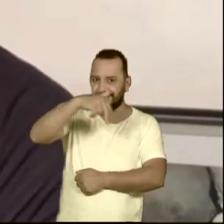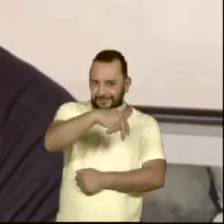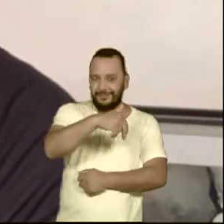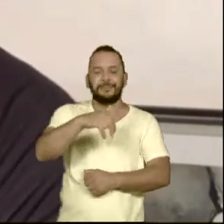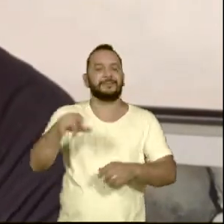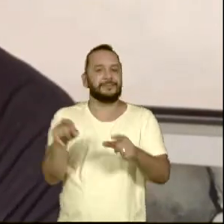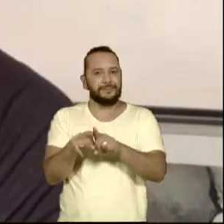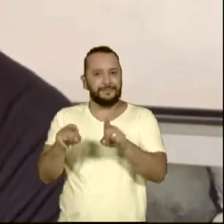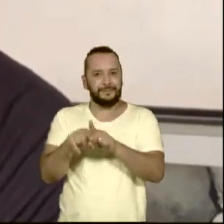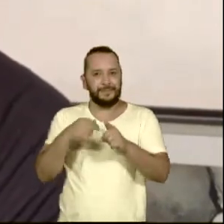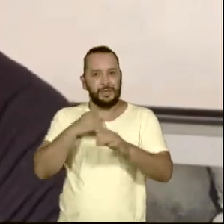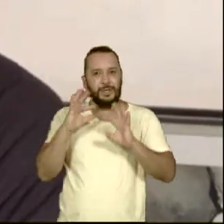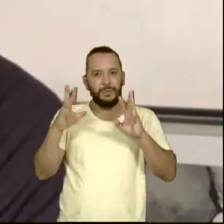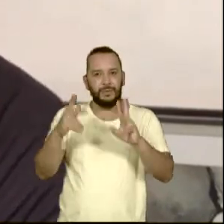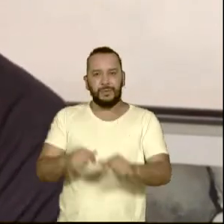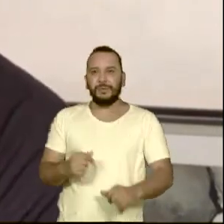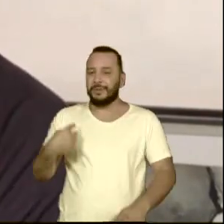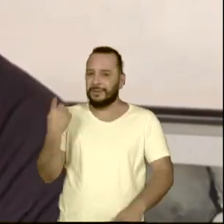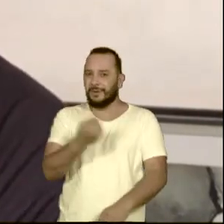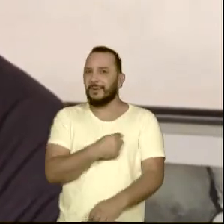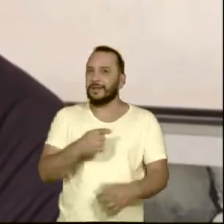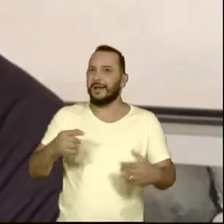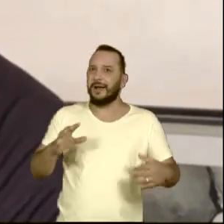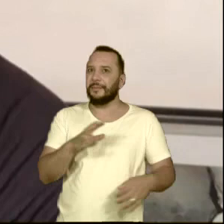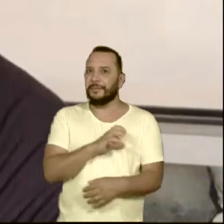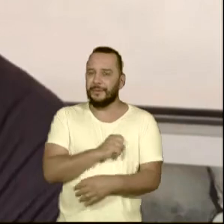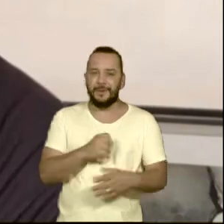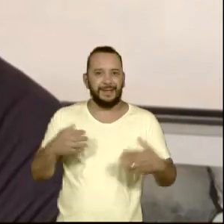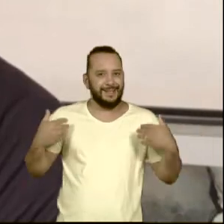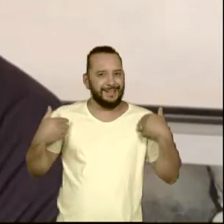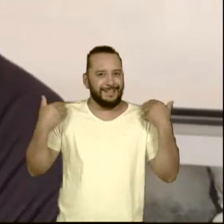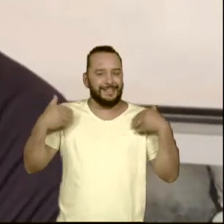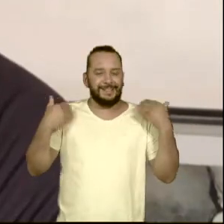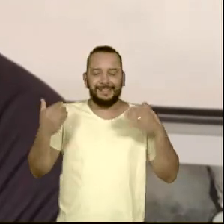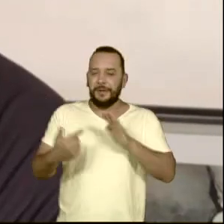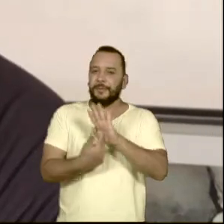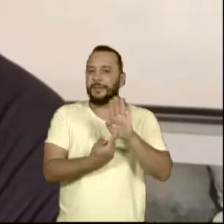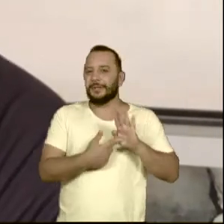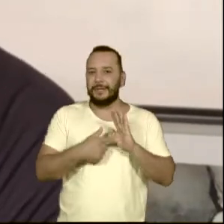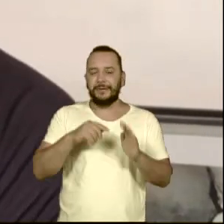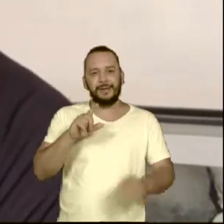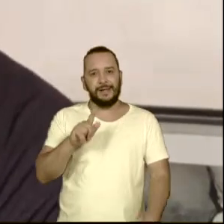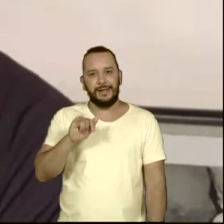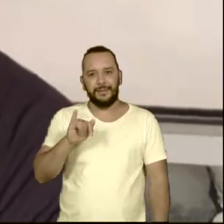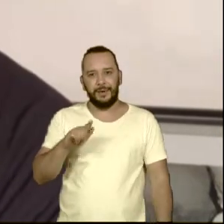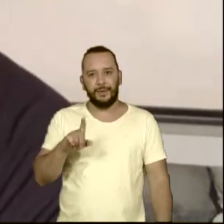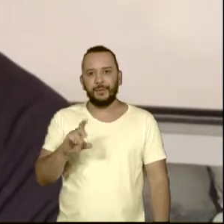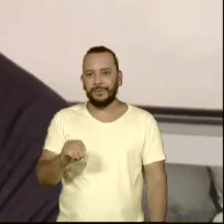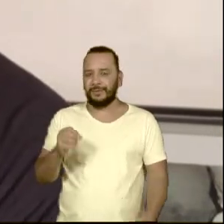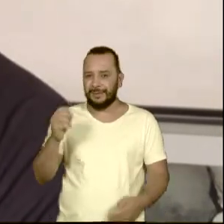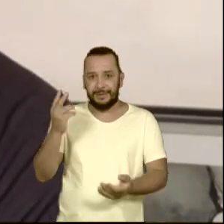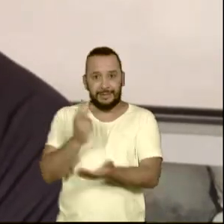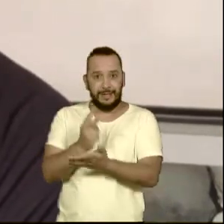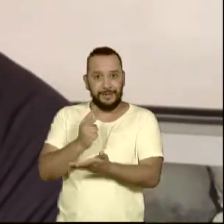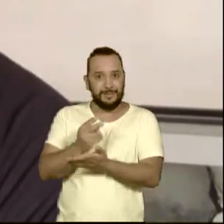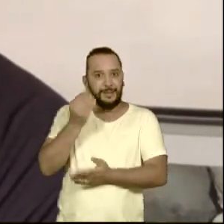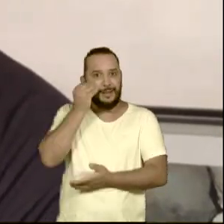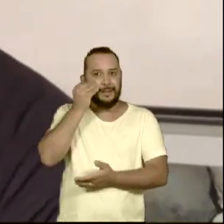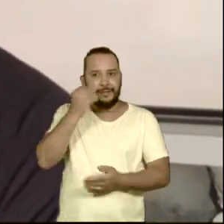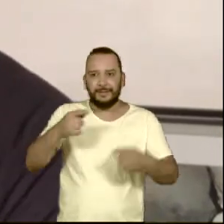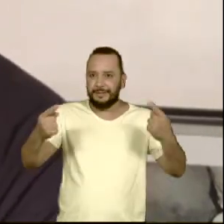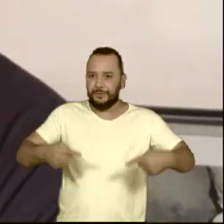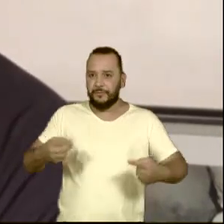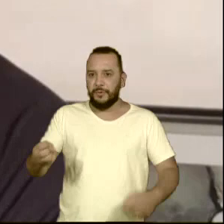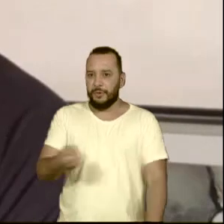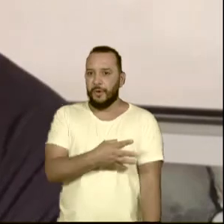E a gente fez com todo amor e com toda a alegria do mundo, e eu volto a dizer para vocês, tentando sempre desafios novos, teve